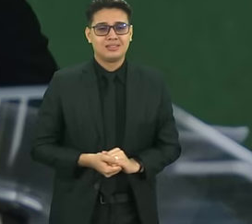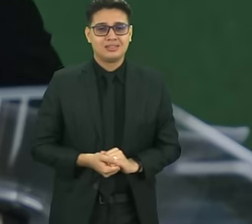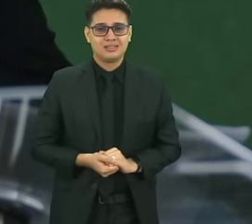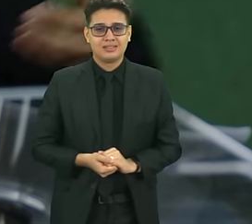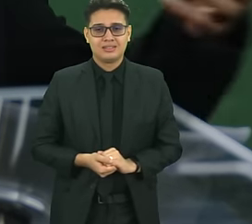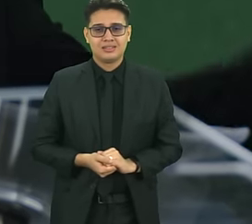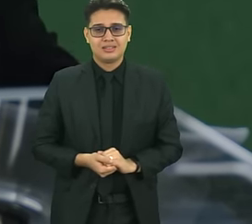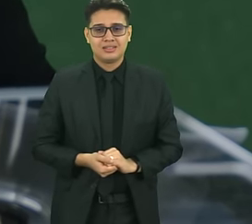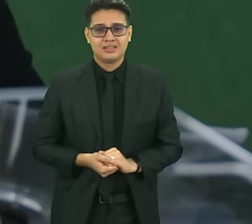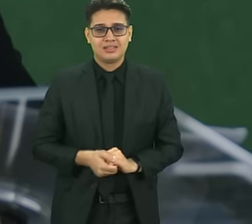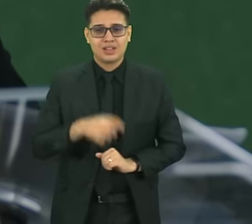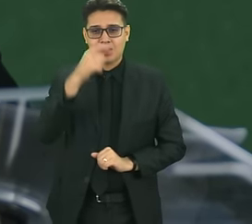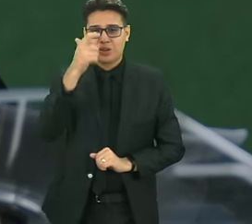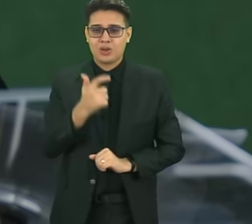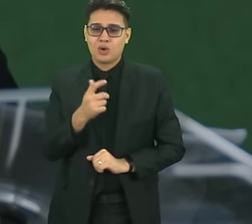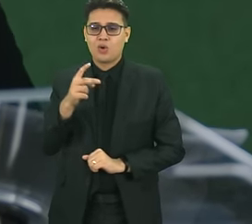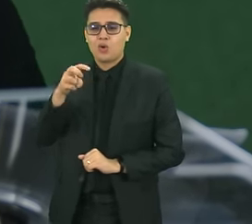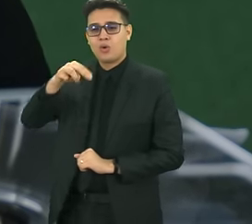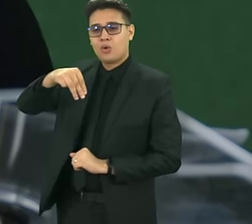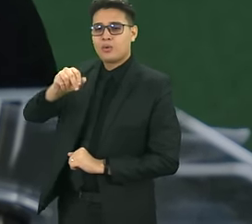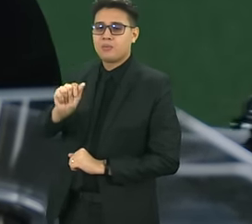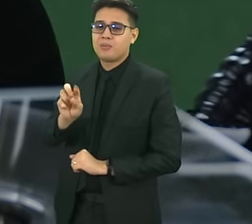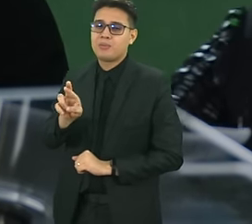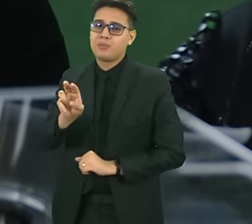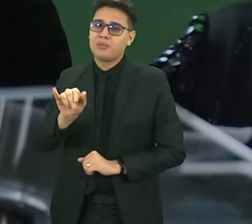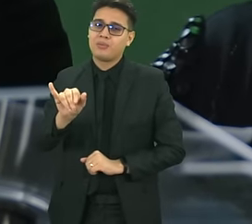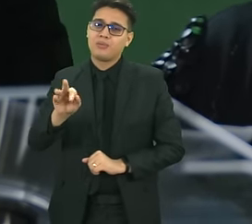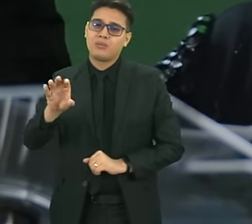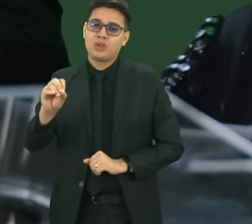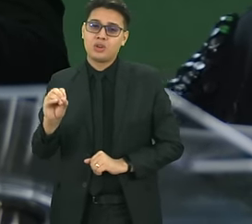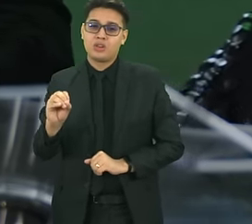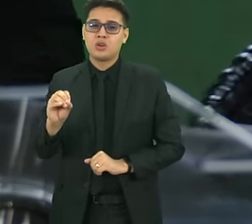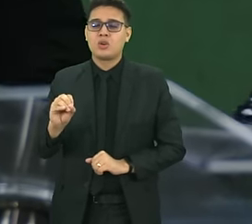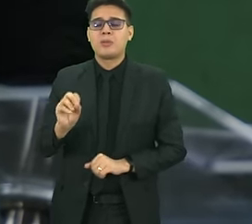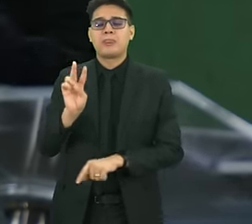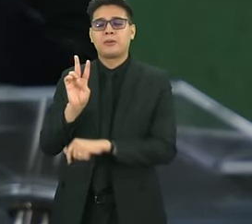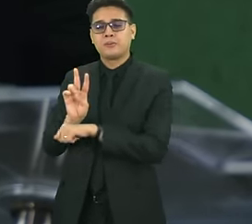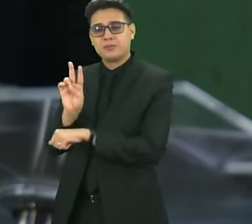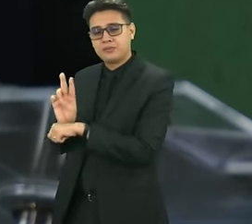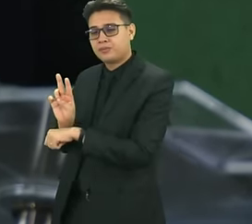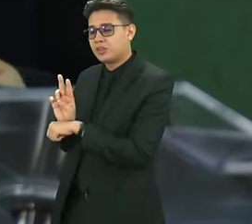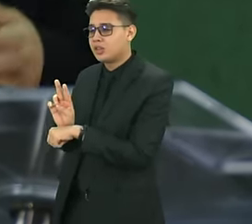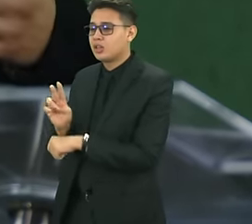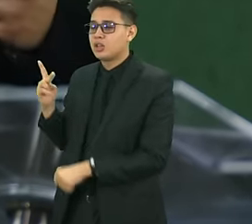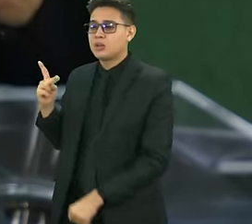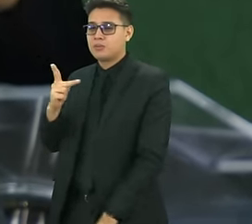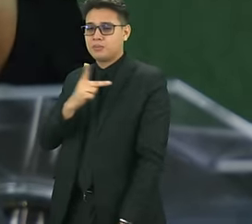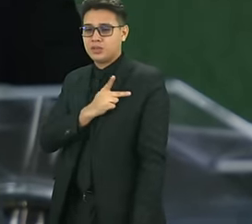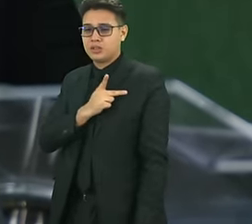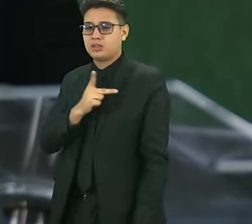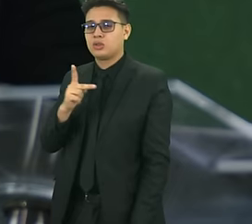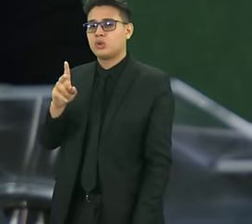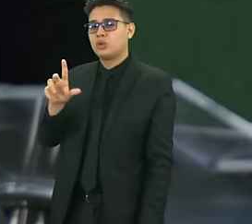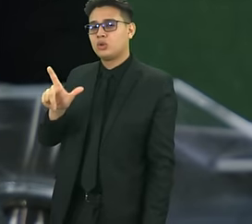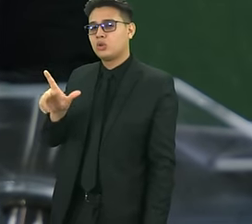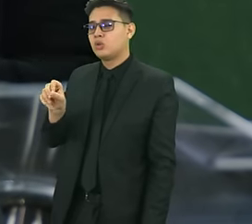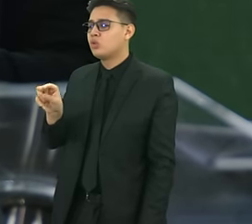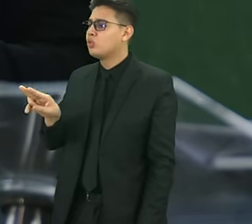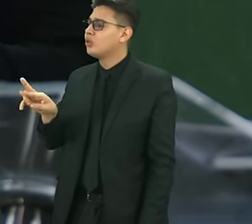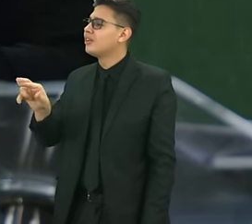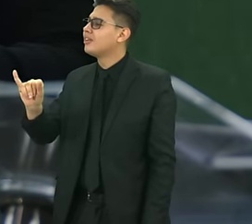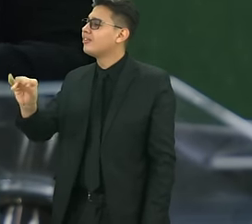Eu sou o Maurício, um dos cuidadores do pastor Lorival. Eu acho que há uma peculiaridade que eu preciso dizer a